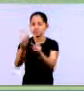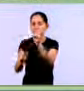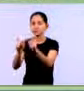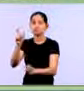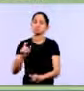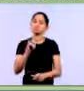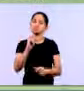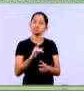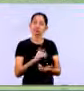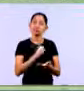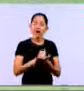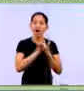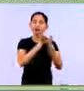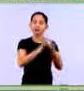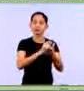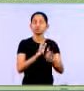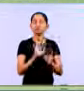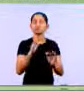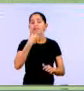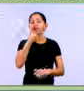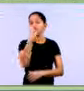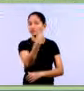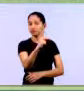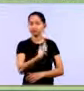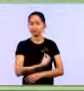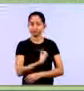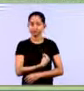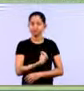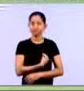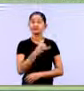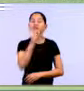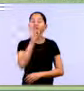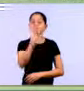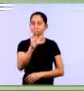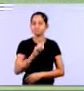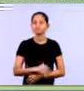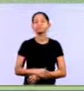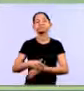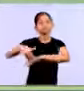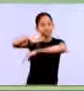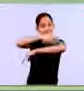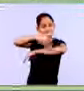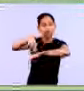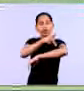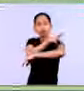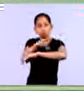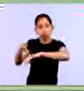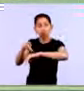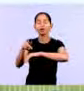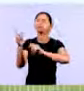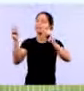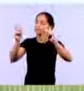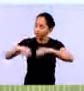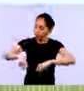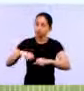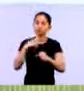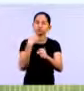resultar para cada imóvel beneficiado. Por exemplo, o asfaltamento de uma rua, a